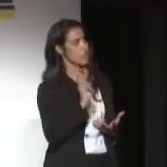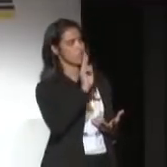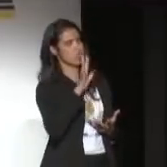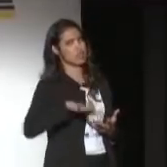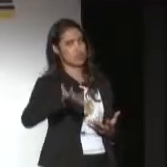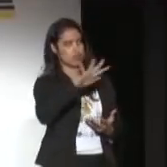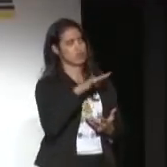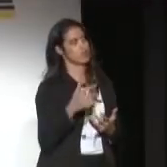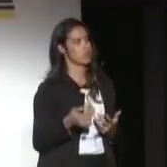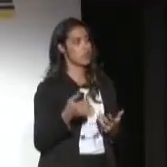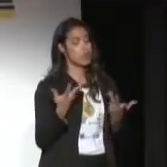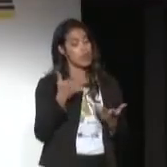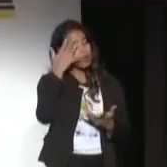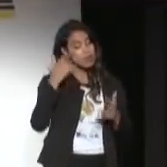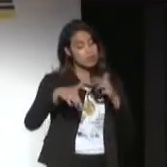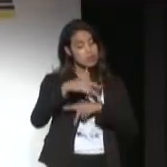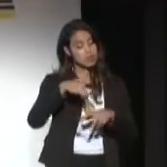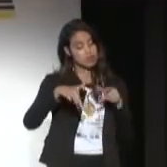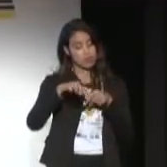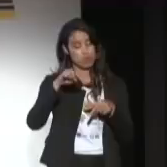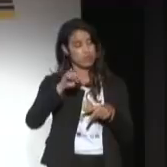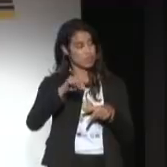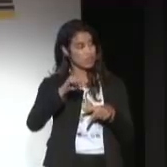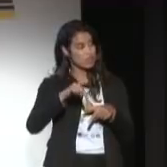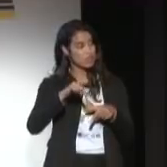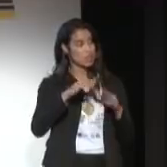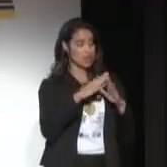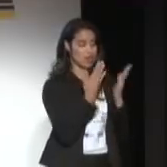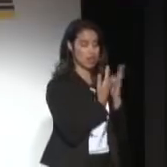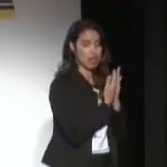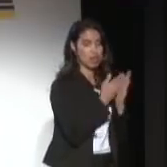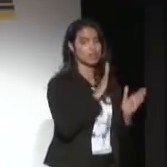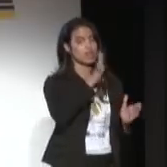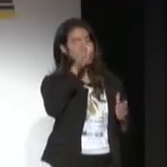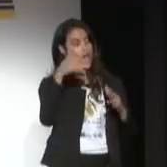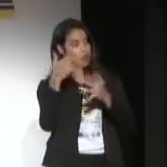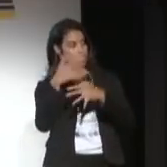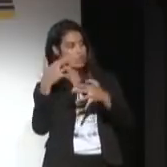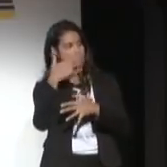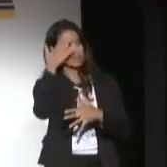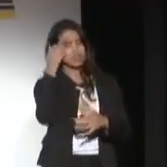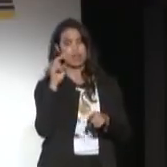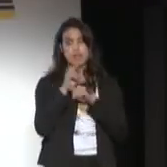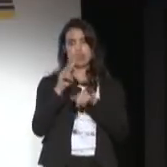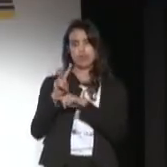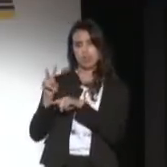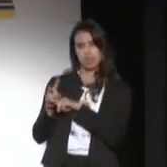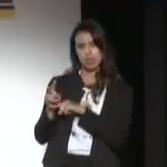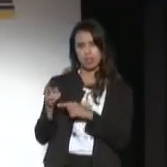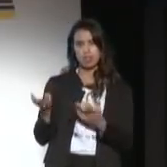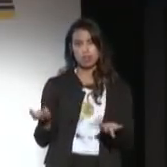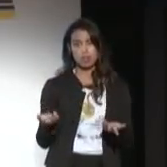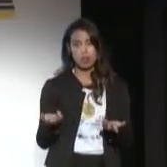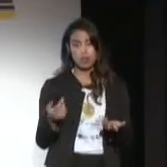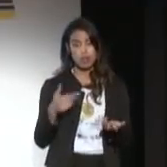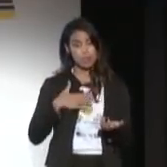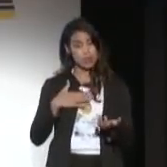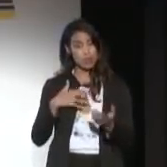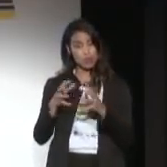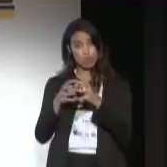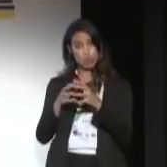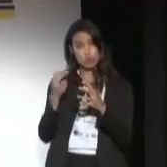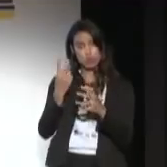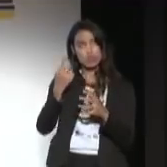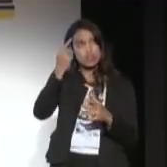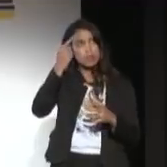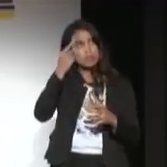daqui. Eu quero que essas pessoas saiam da sua casa, da zona rural, vão para a cidade e saibam se defender. Então, esse é meu segundo grupo, que também está